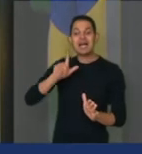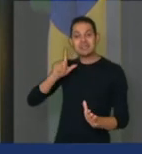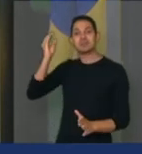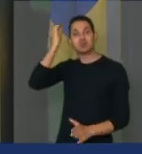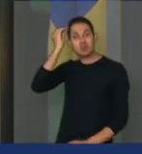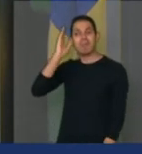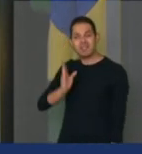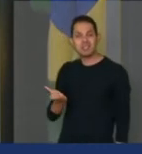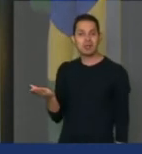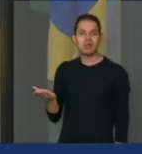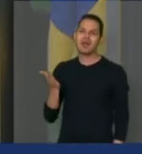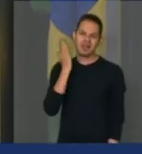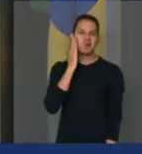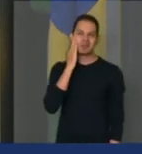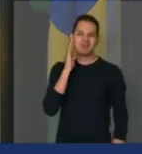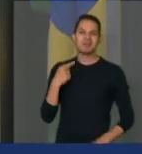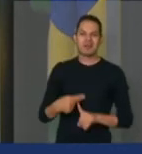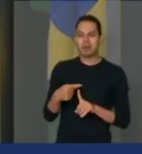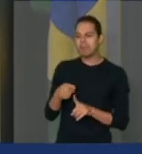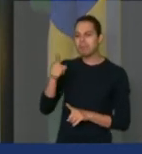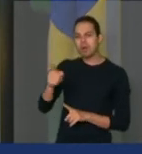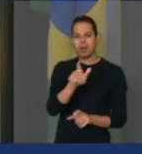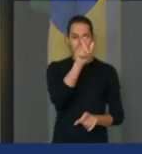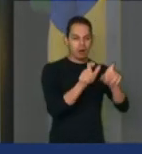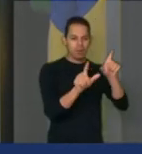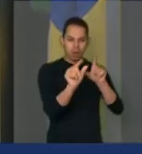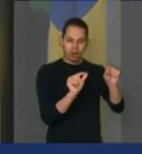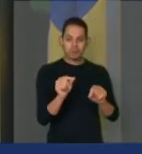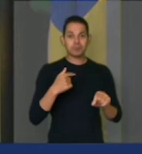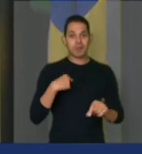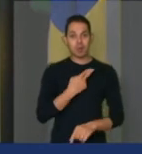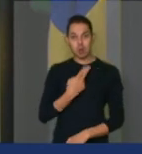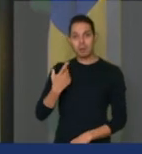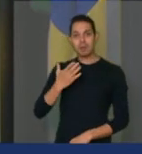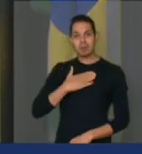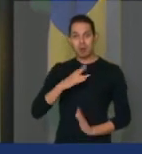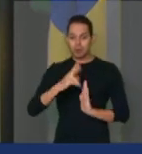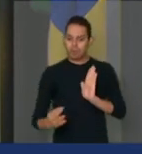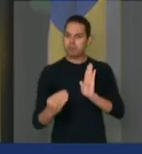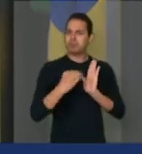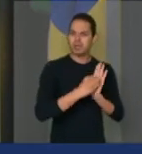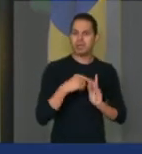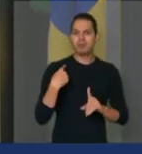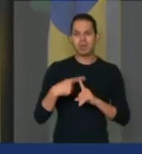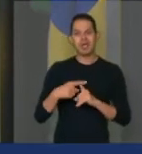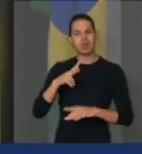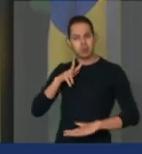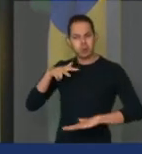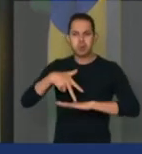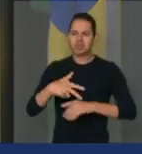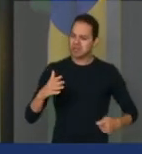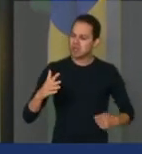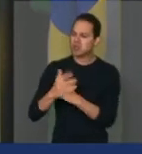culpa e eu sei porque que ele coloca essas pessoas inclusive me colocou nesse relatório porque eu percebi a Tribuna para